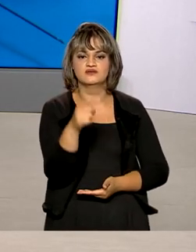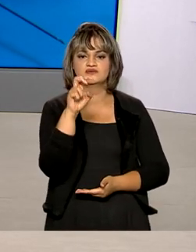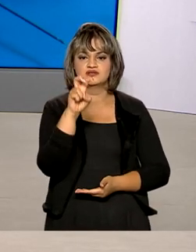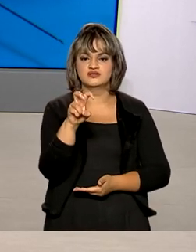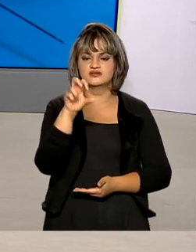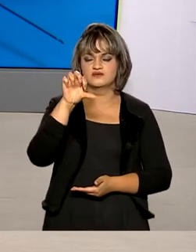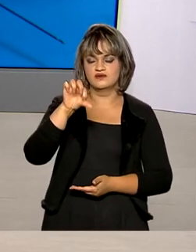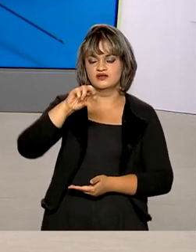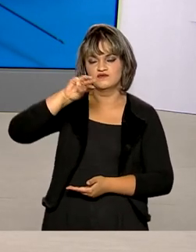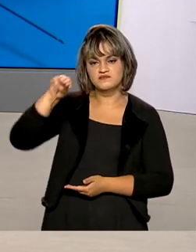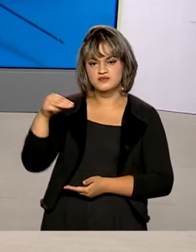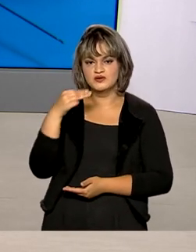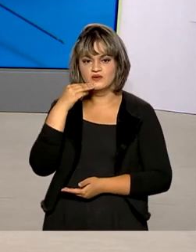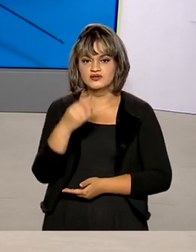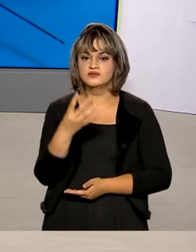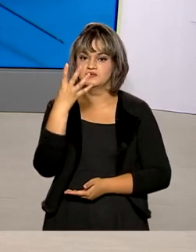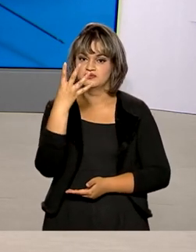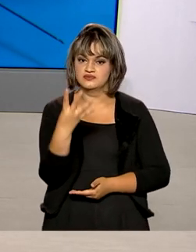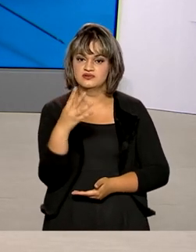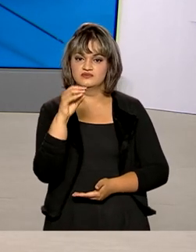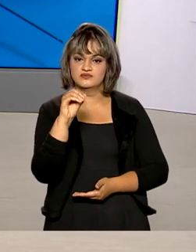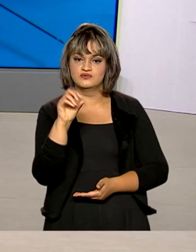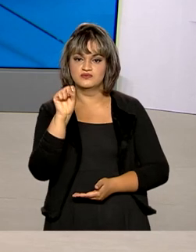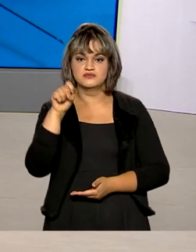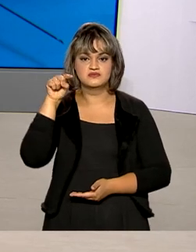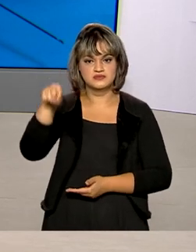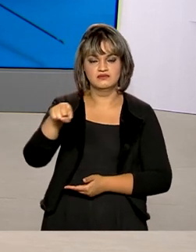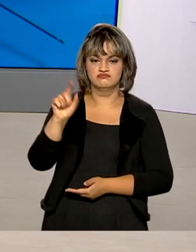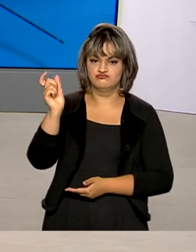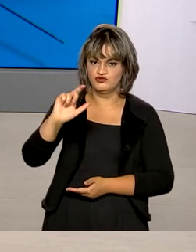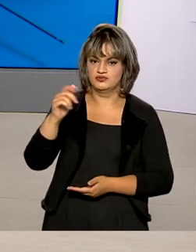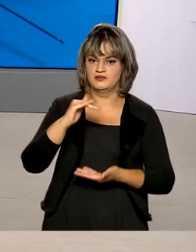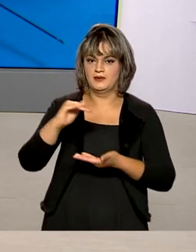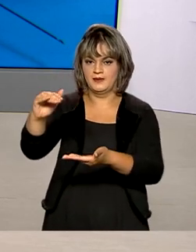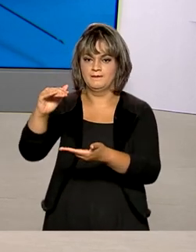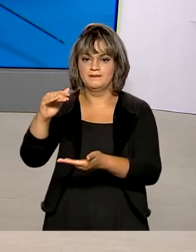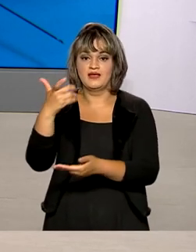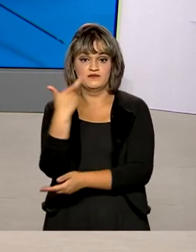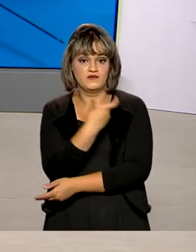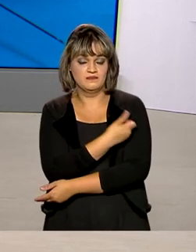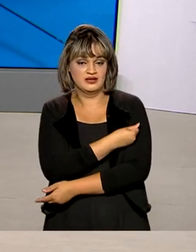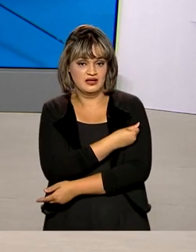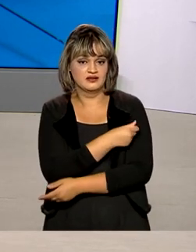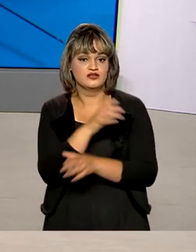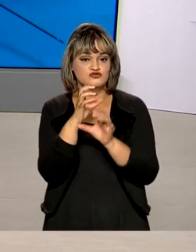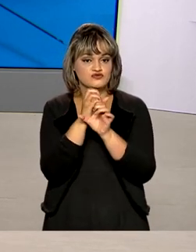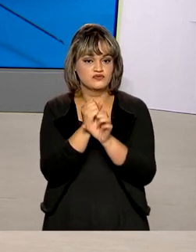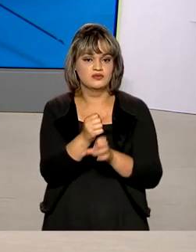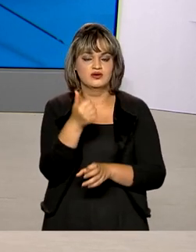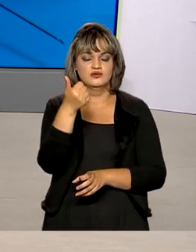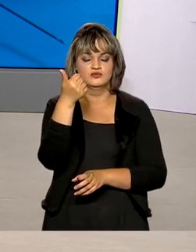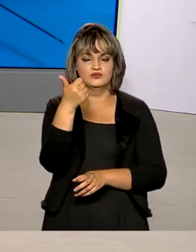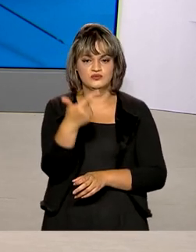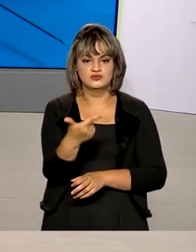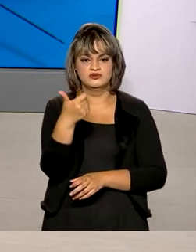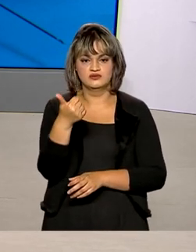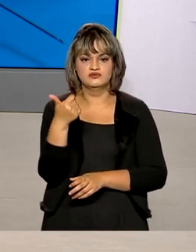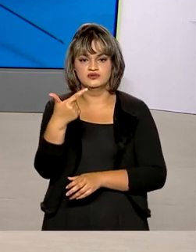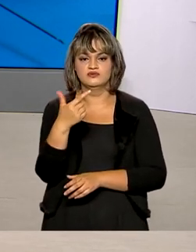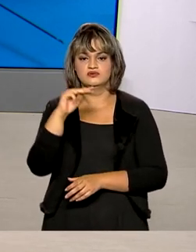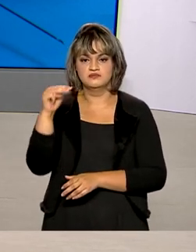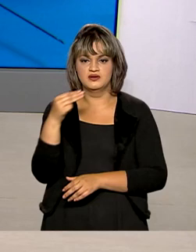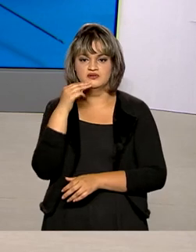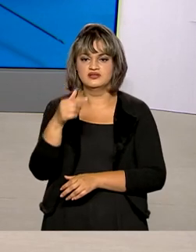259 milhões 408 mil doses de vacina as doses aplicadas somam 212